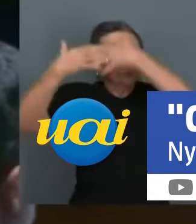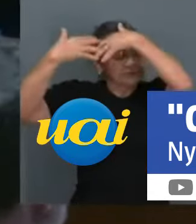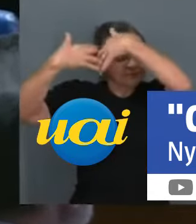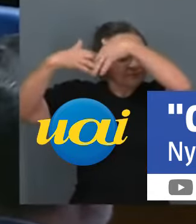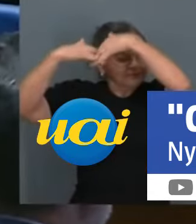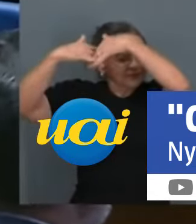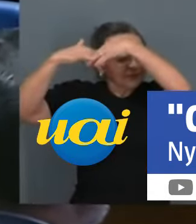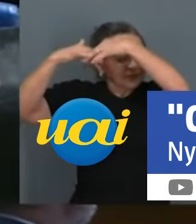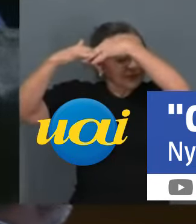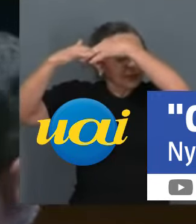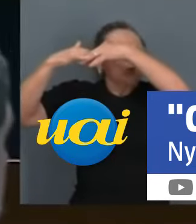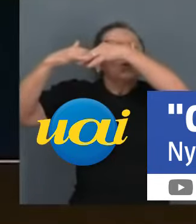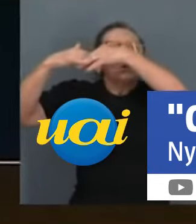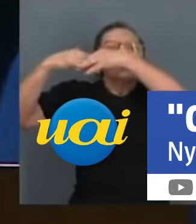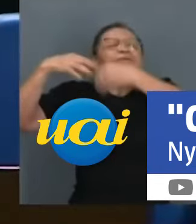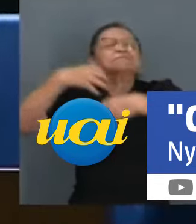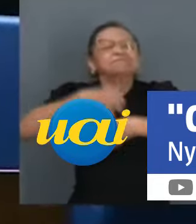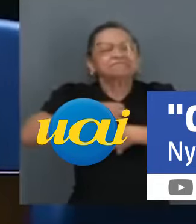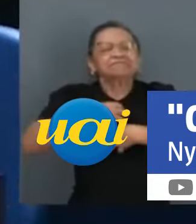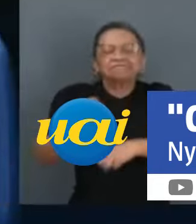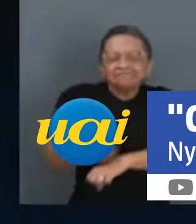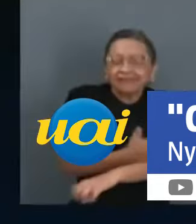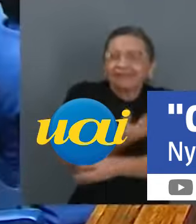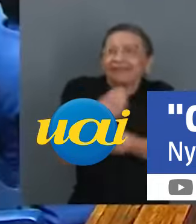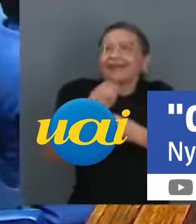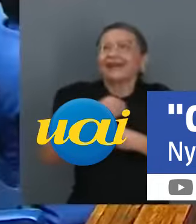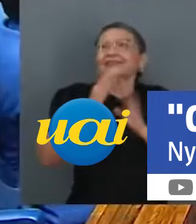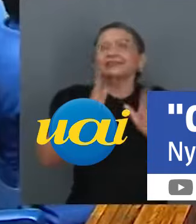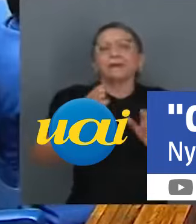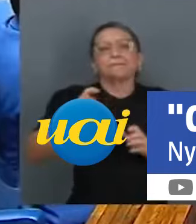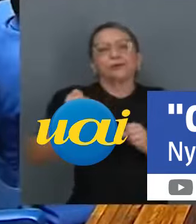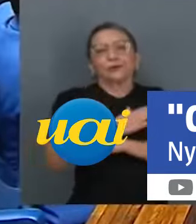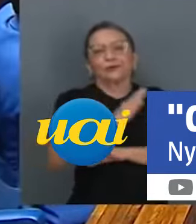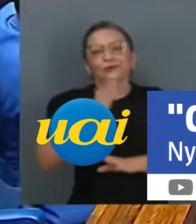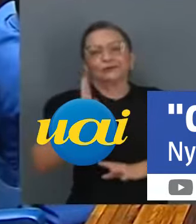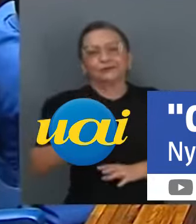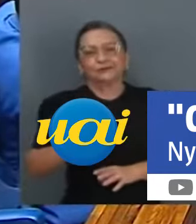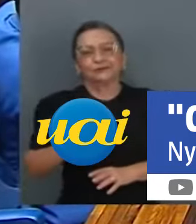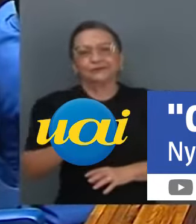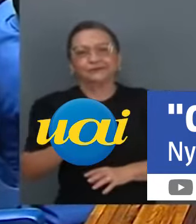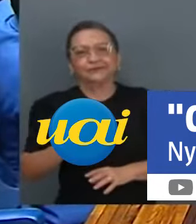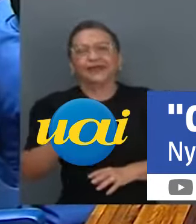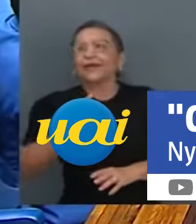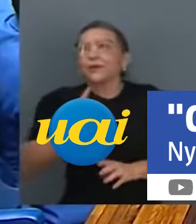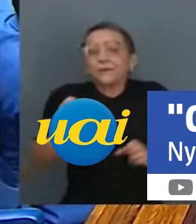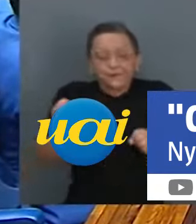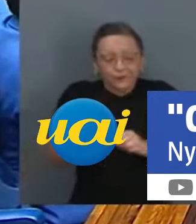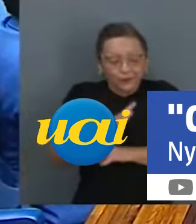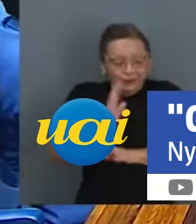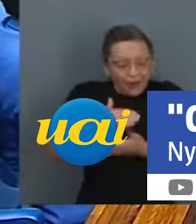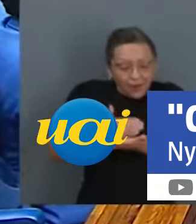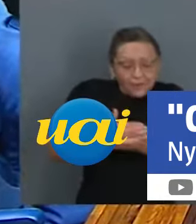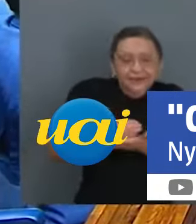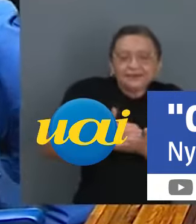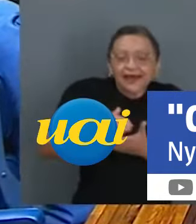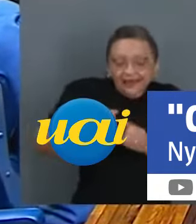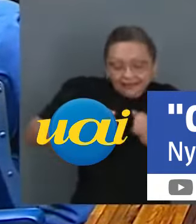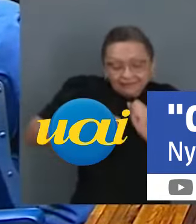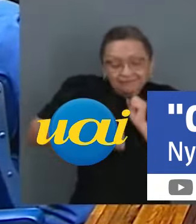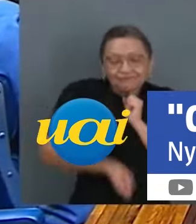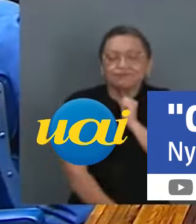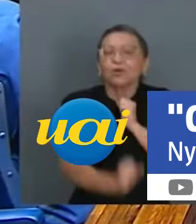responsável pelos meus sentimentos e Emoções já existem estou pronto para iniciar a vida lá fora